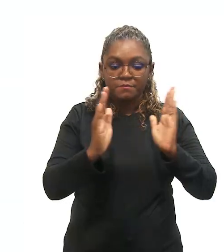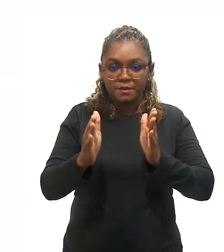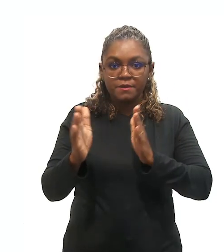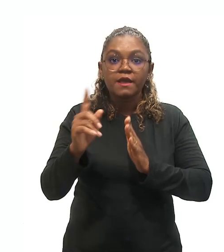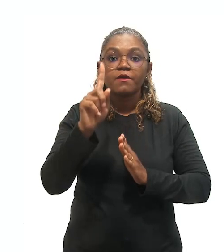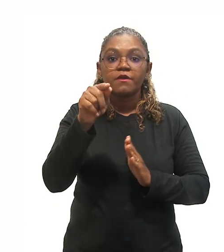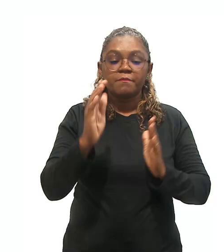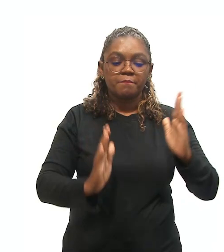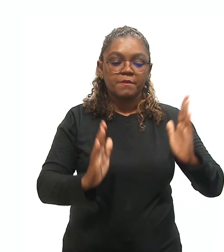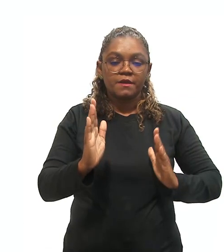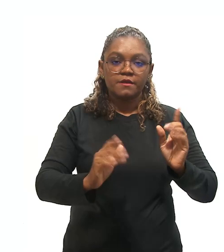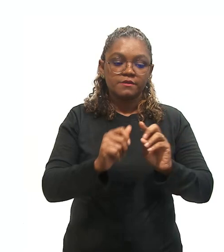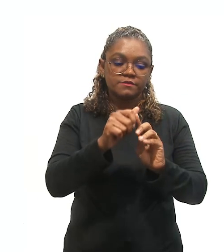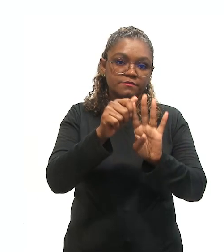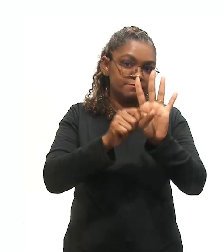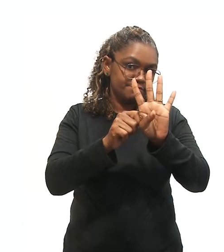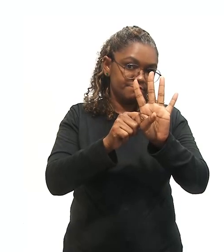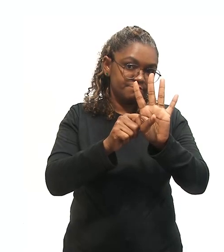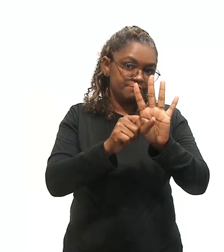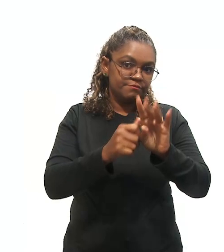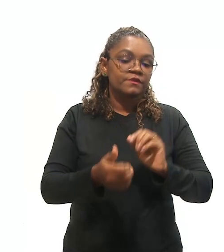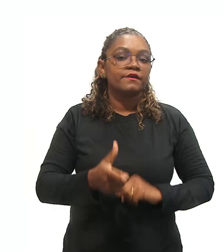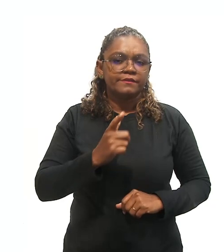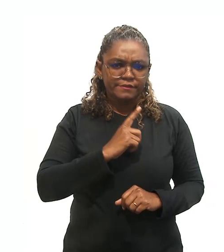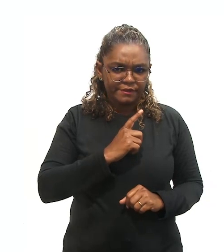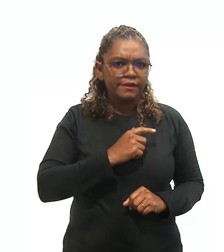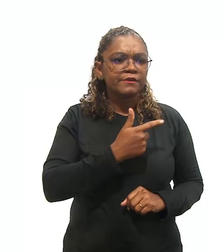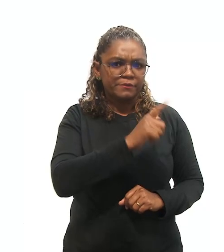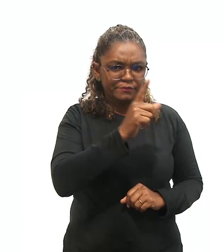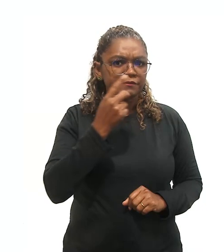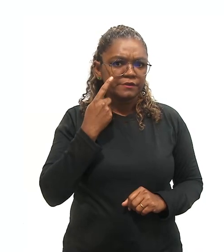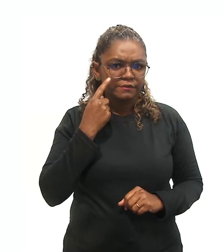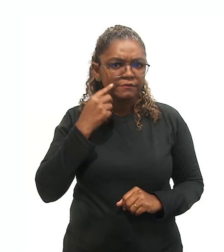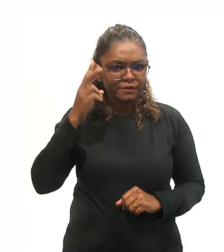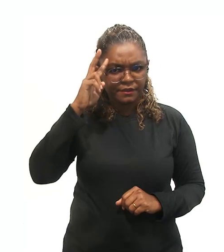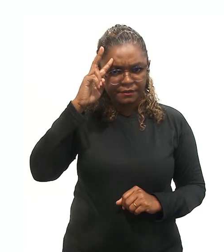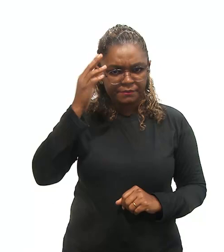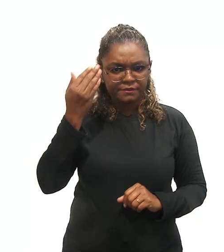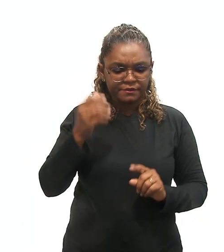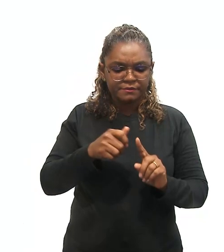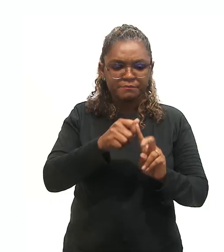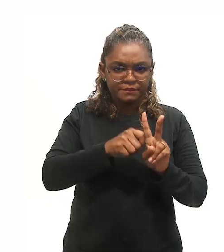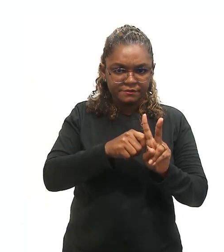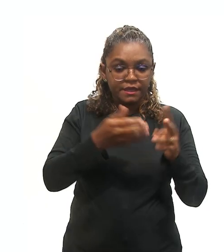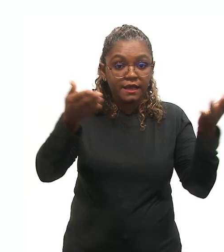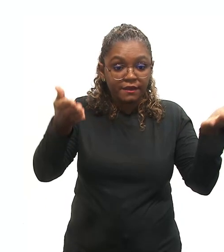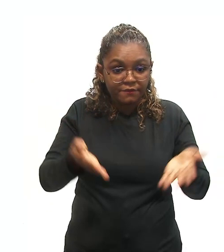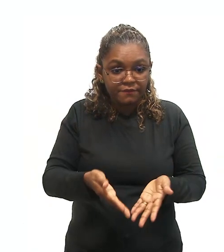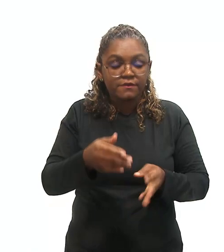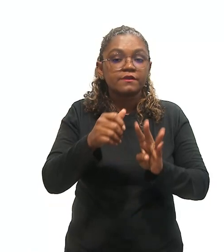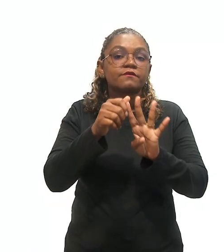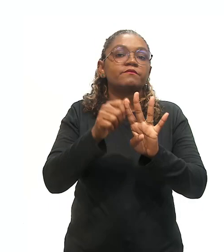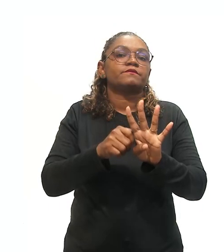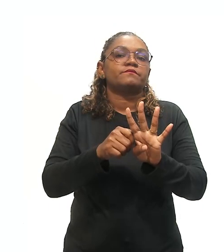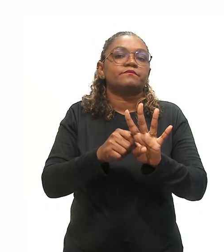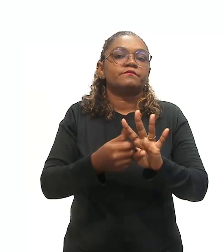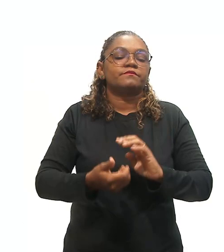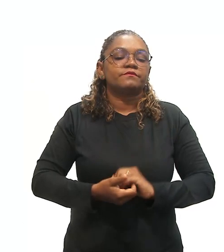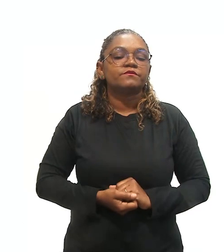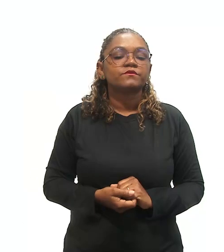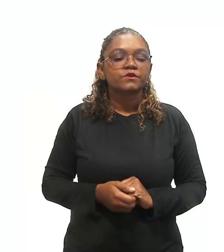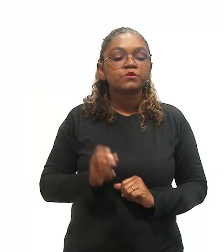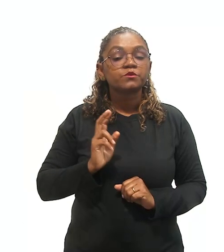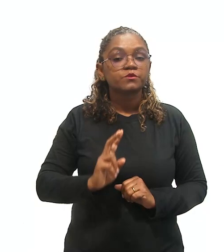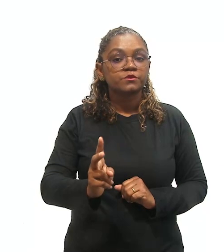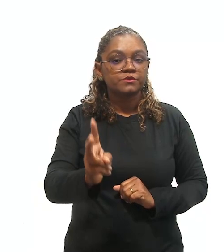prestar conta, tá? É bimestralmente, é quadrimestralmente, é anualmente, tá bom? Seguindo a